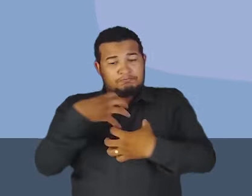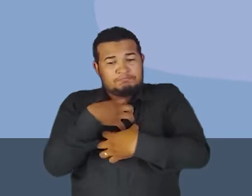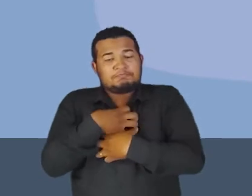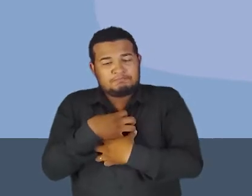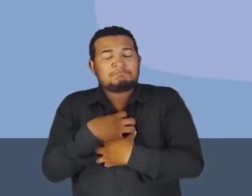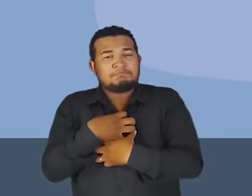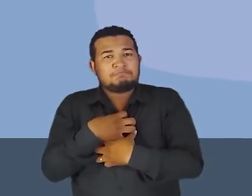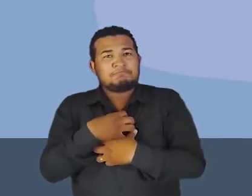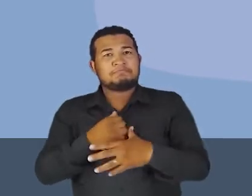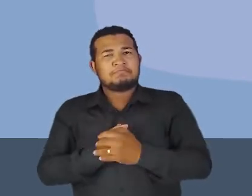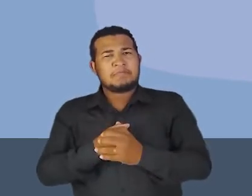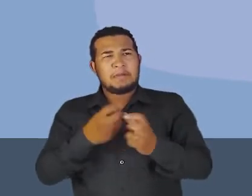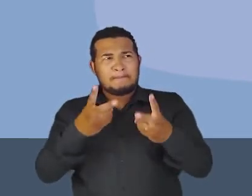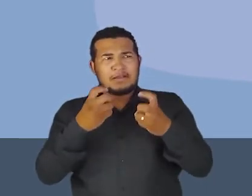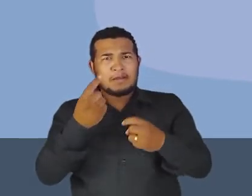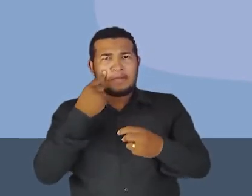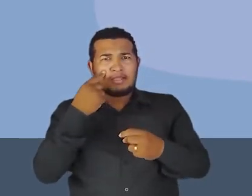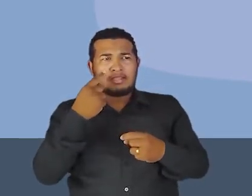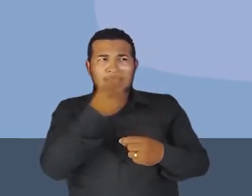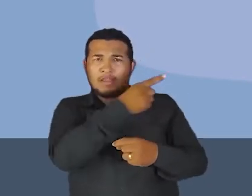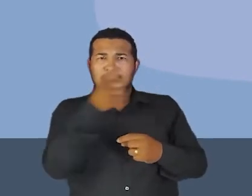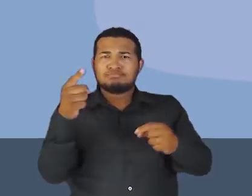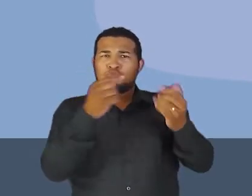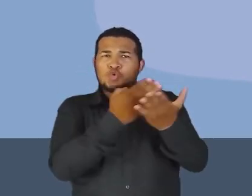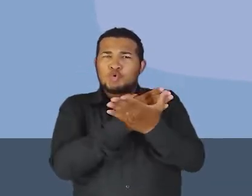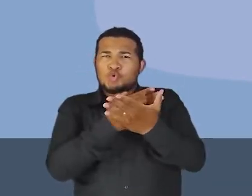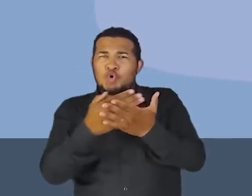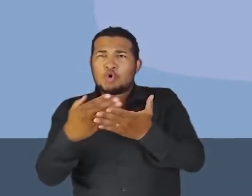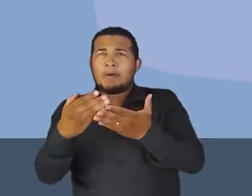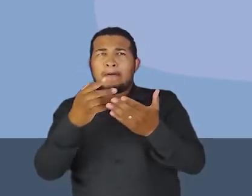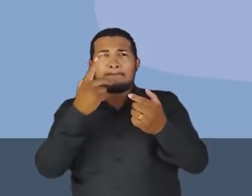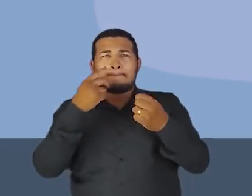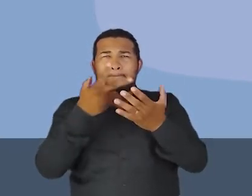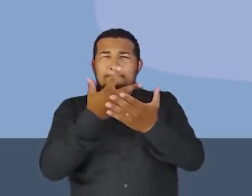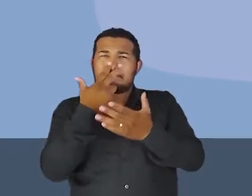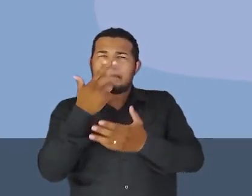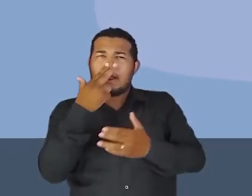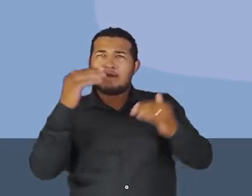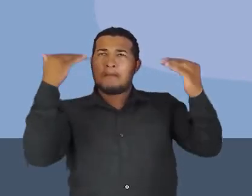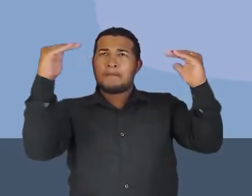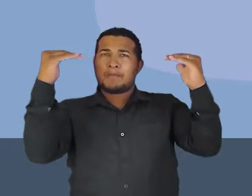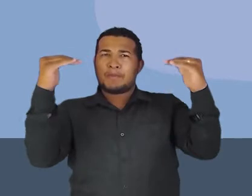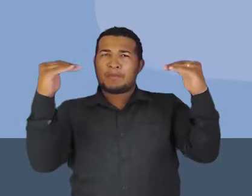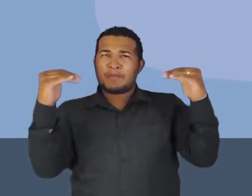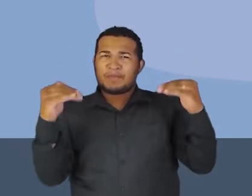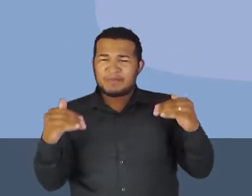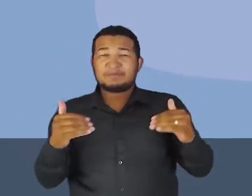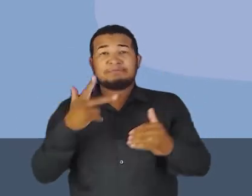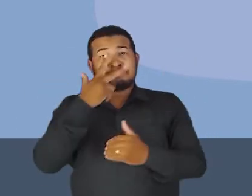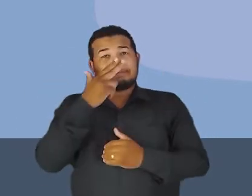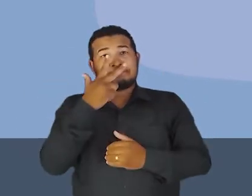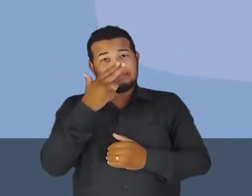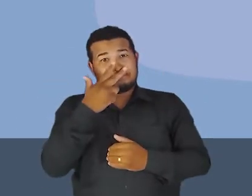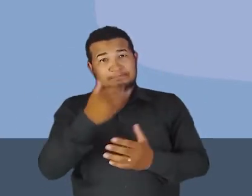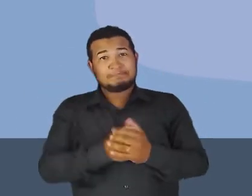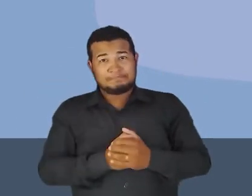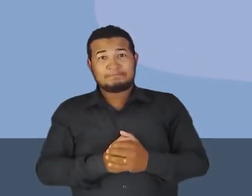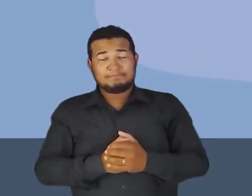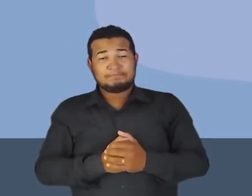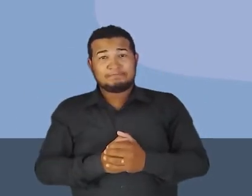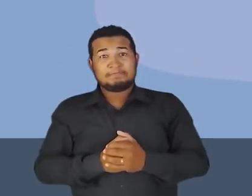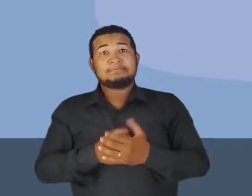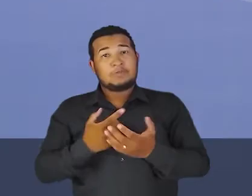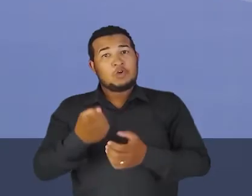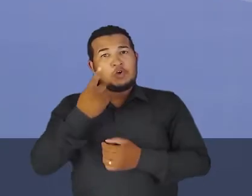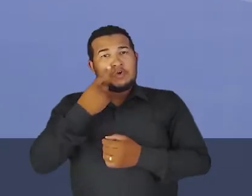E perceba que existe uma semelhança muito grande no desenvolvimento embrionário de todos os animais, certo?